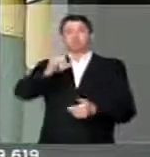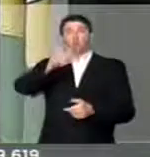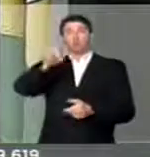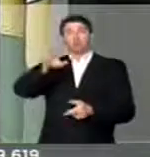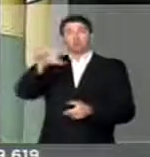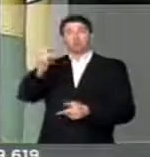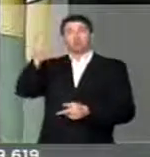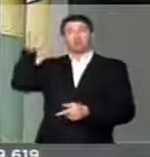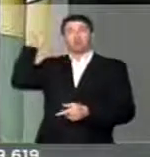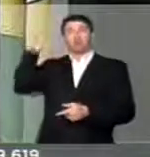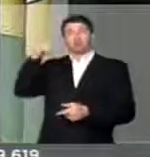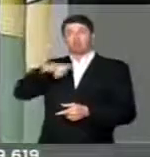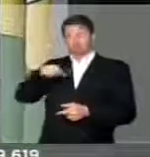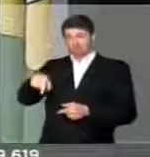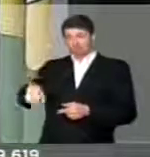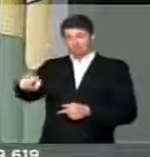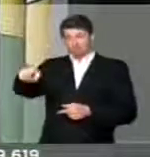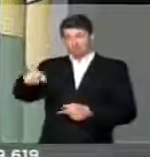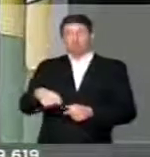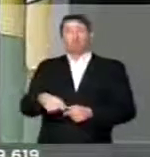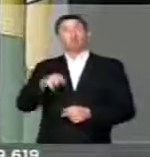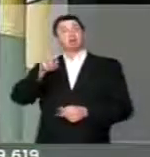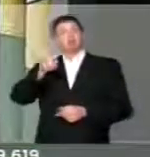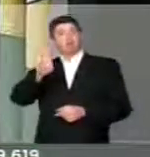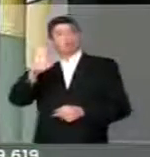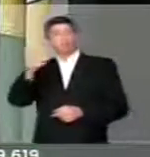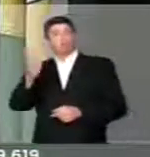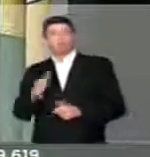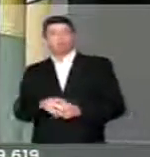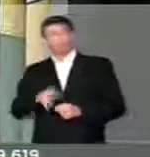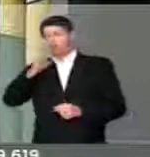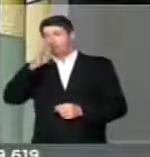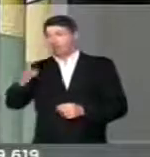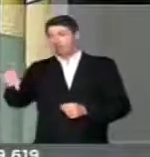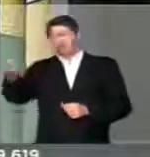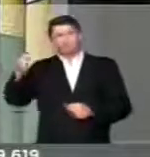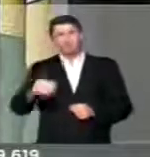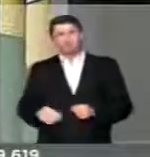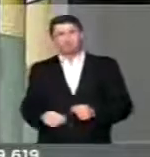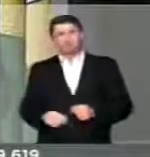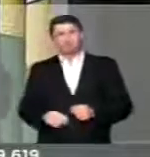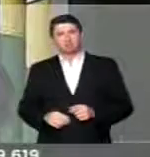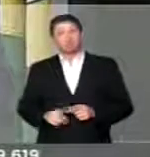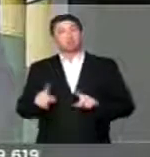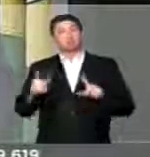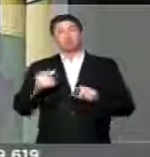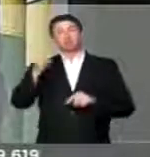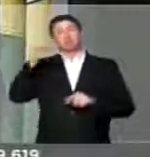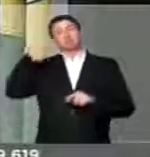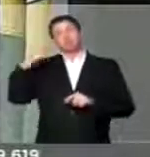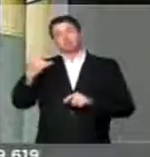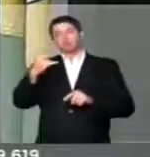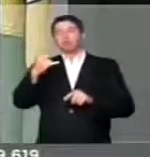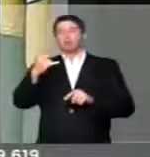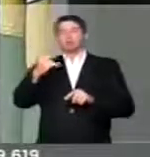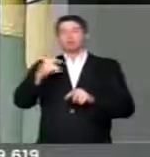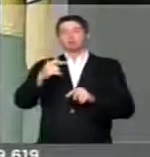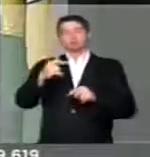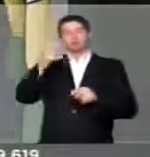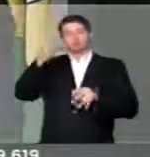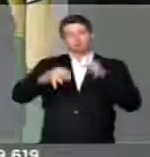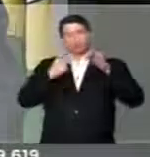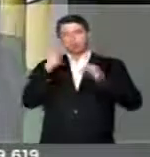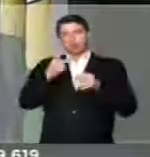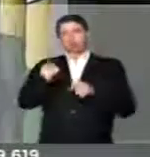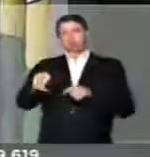no plenário, foi réu, foi acusado e foi absolvido. Vamos